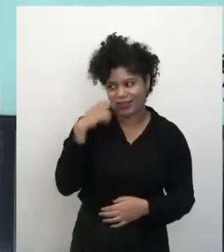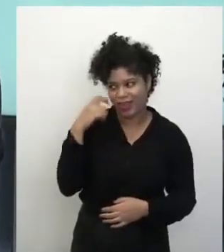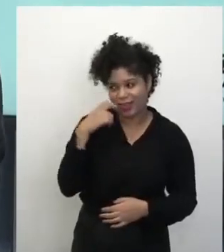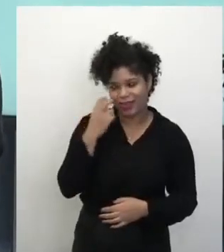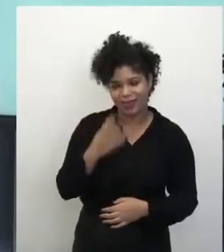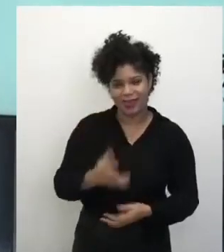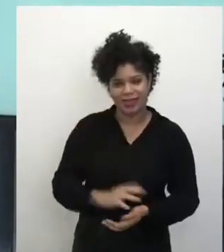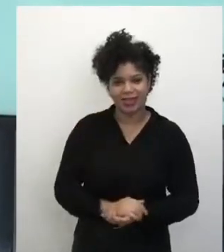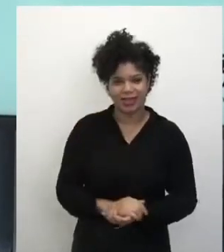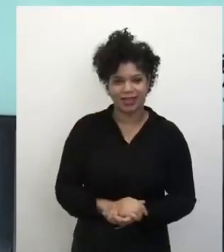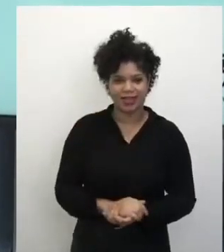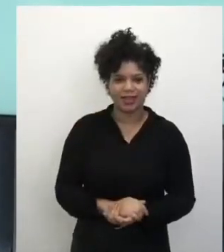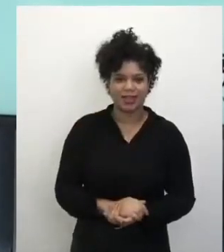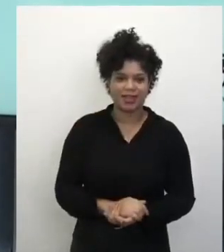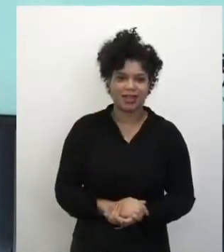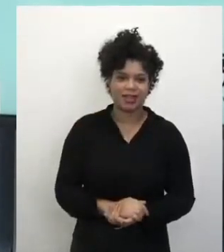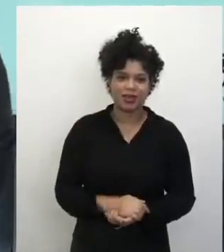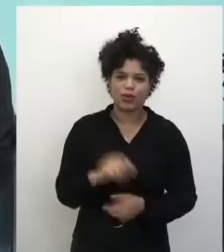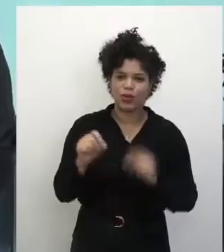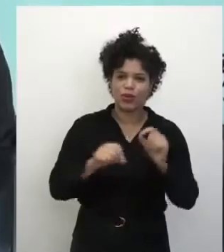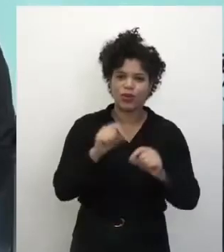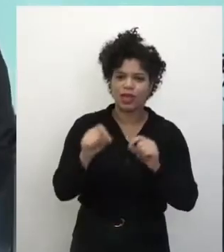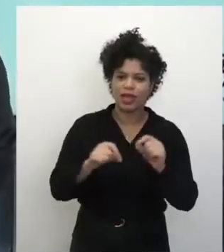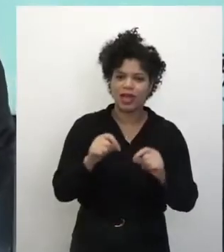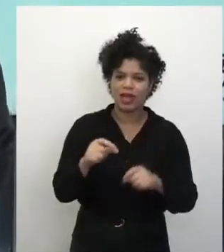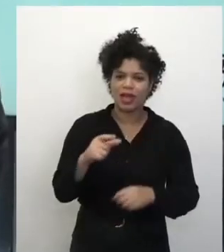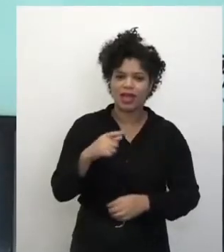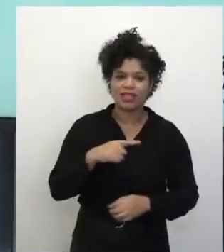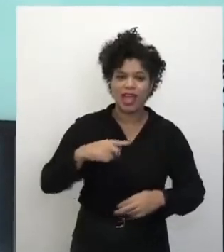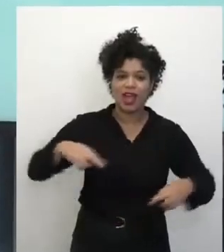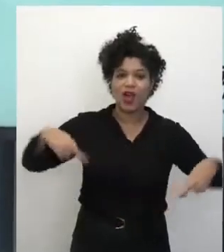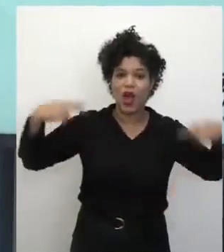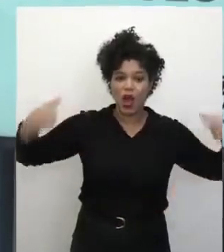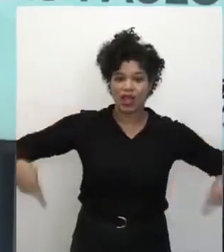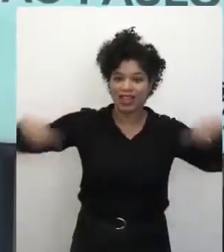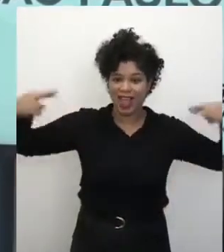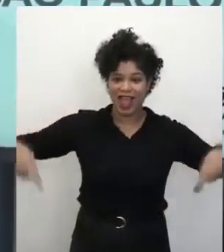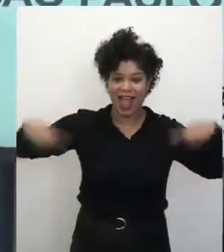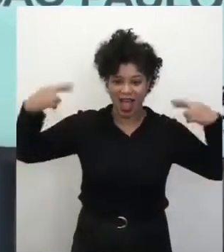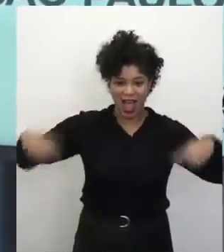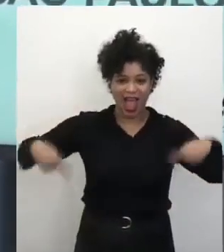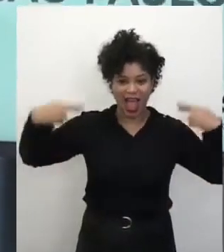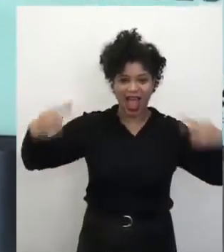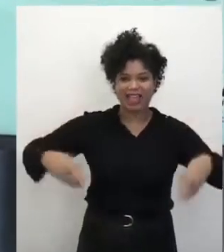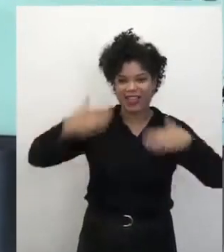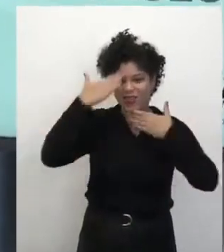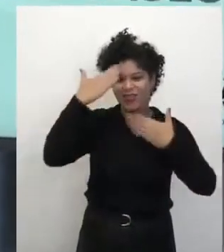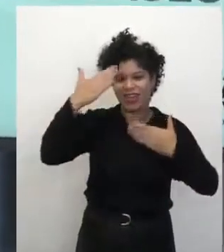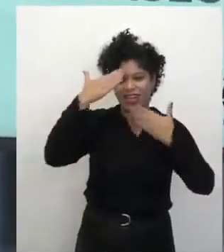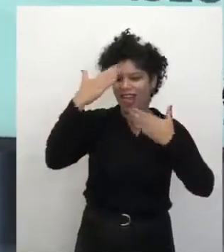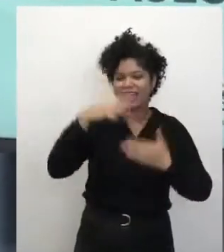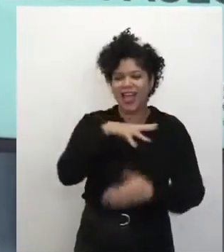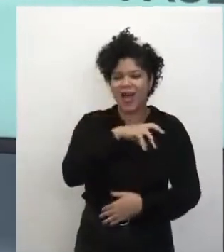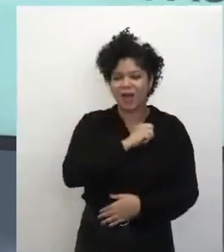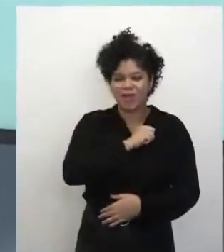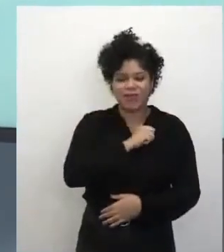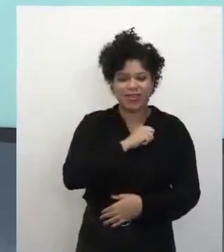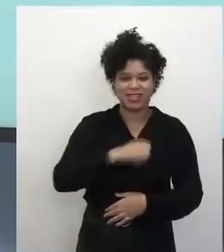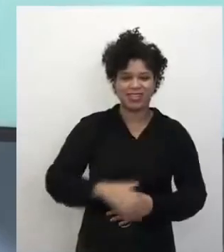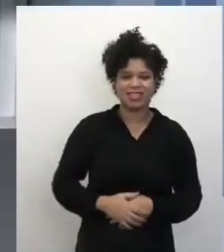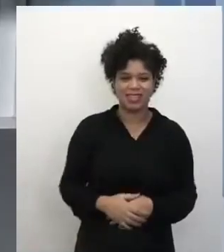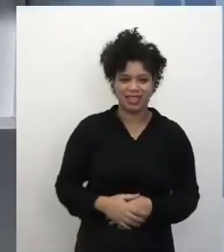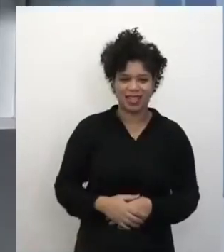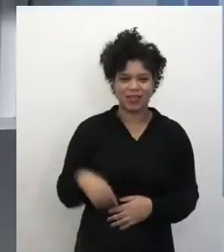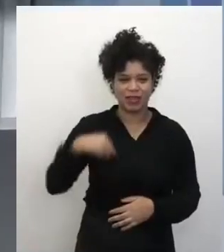faz. Ai, o que que é isso? Você me deu uma corda pra eu pular corda? Uhul! Muito obrigada, amei, amei mesmo. Vamos